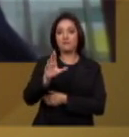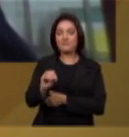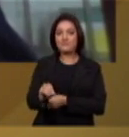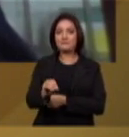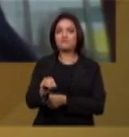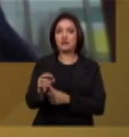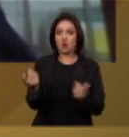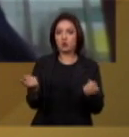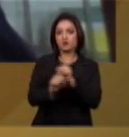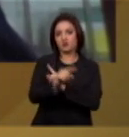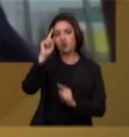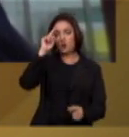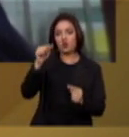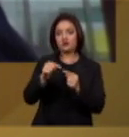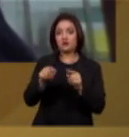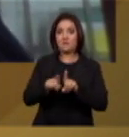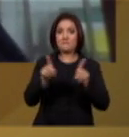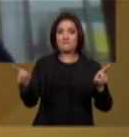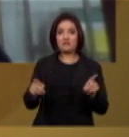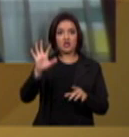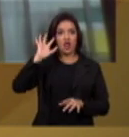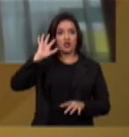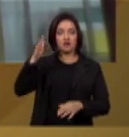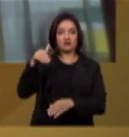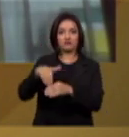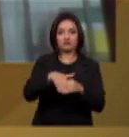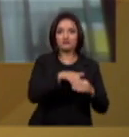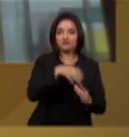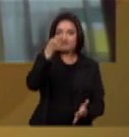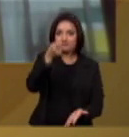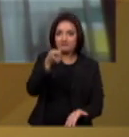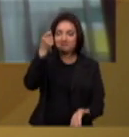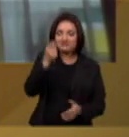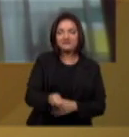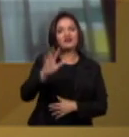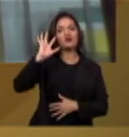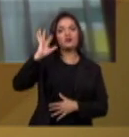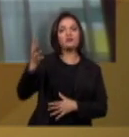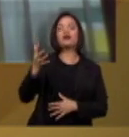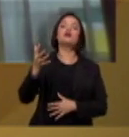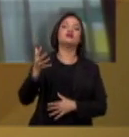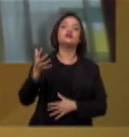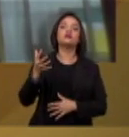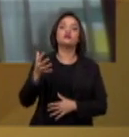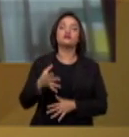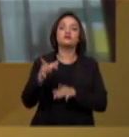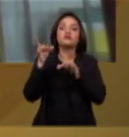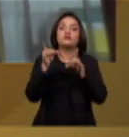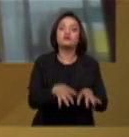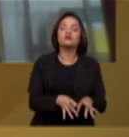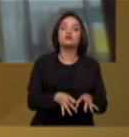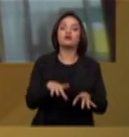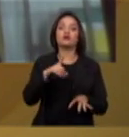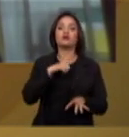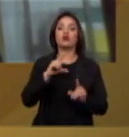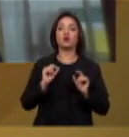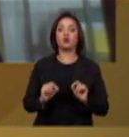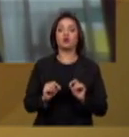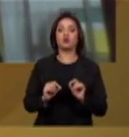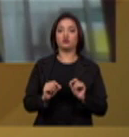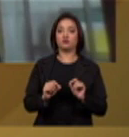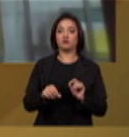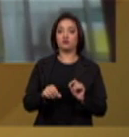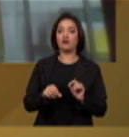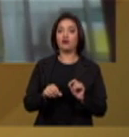modo a reformar o acordo impugnado, conferindo provimento ao recurso extraordinário interposto pela União, para afastar o pagamento